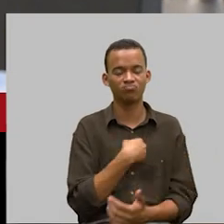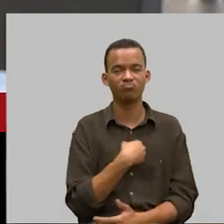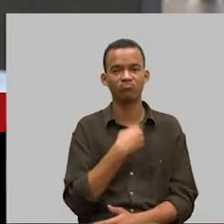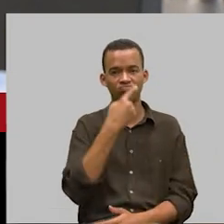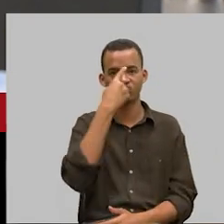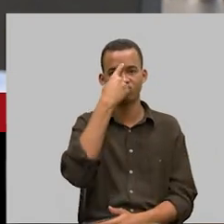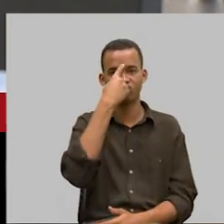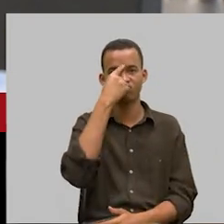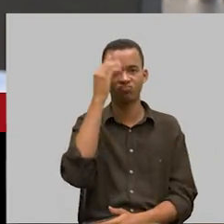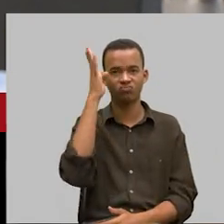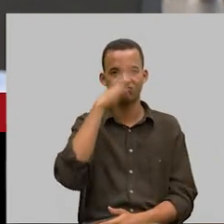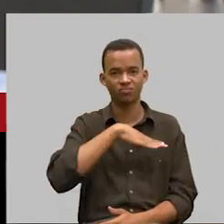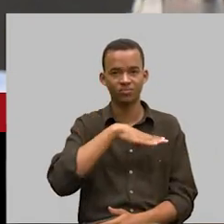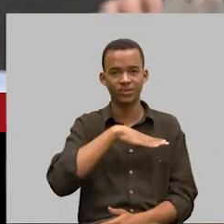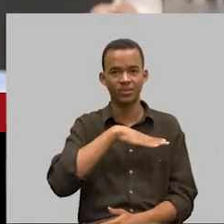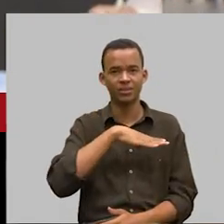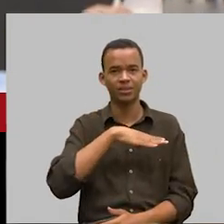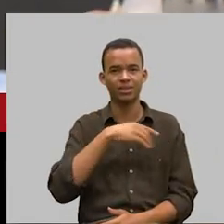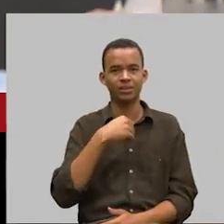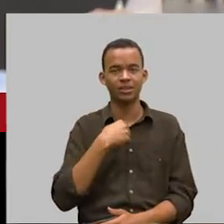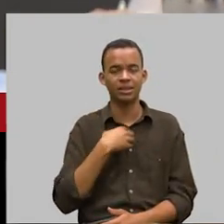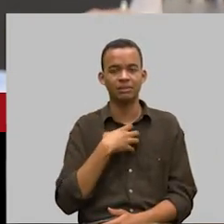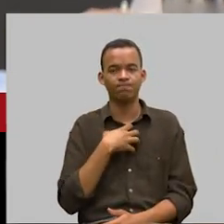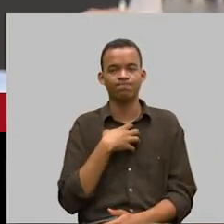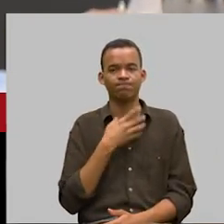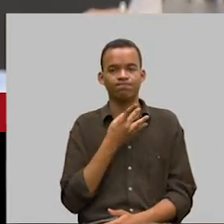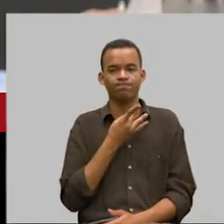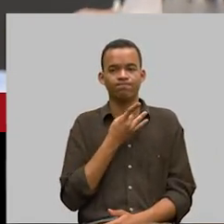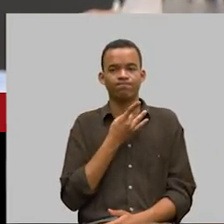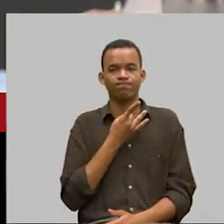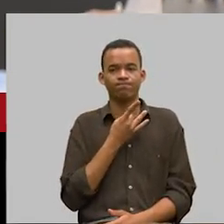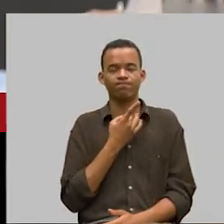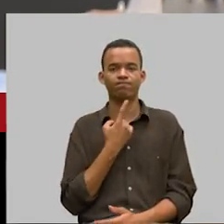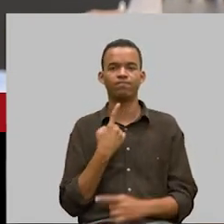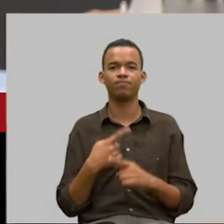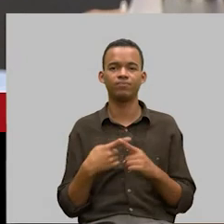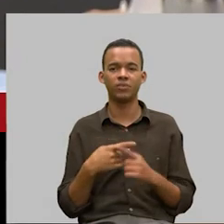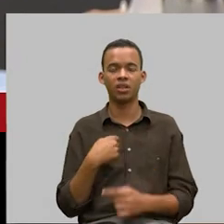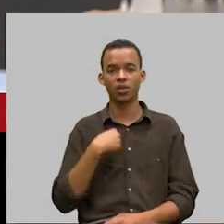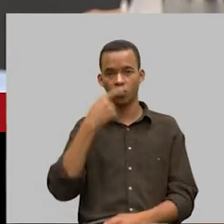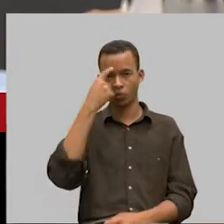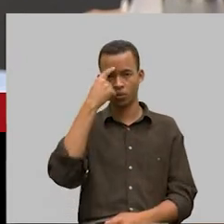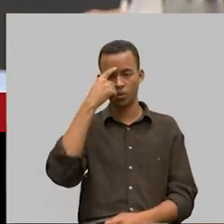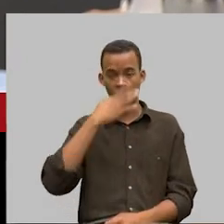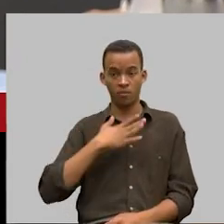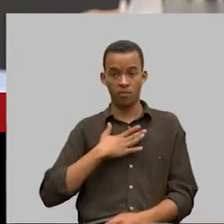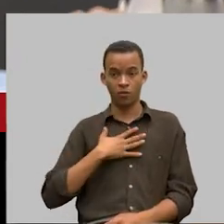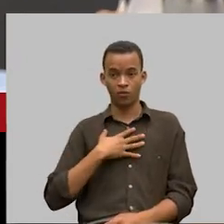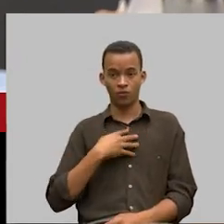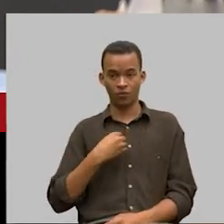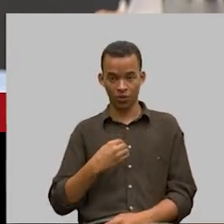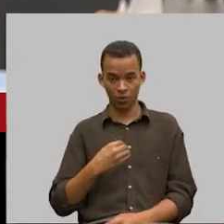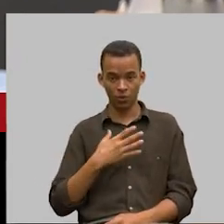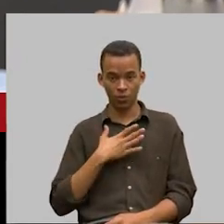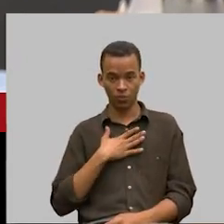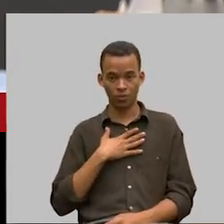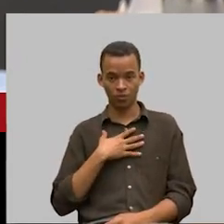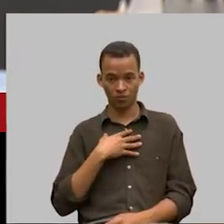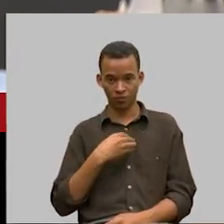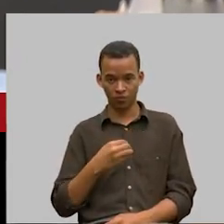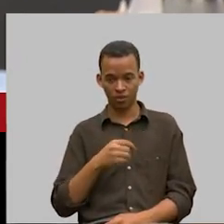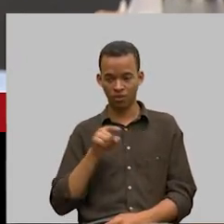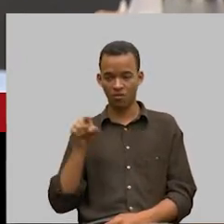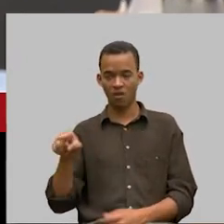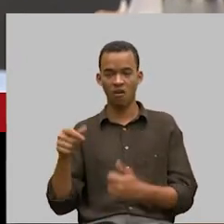eh eu perco até a a fala porque se eu tivesse um filho eu não ia ter coragem de colocar ele num num num ônibus para andar